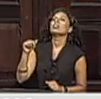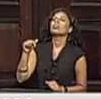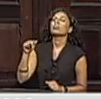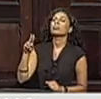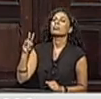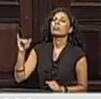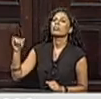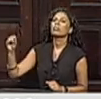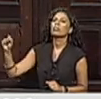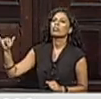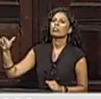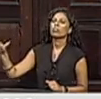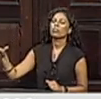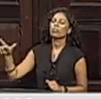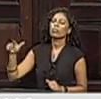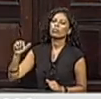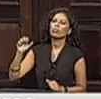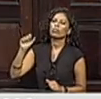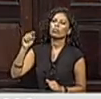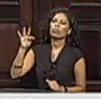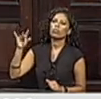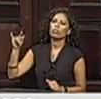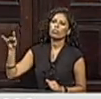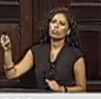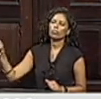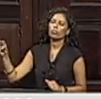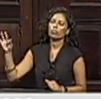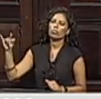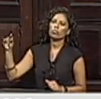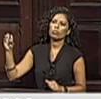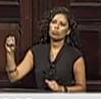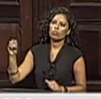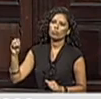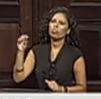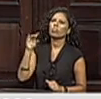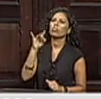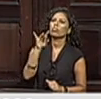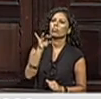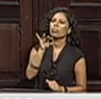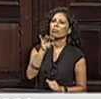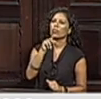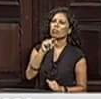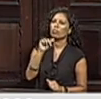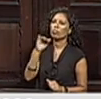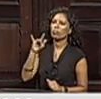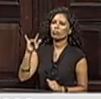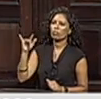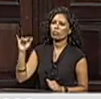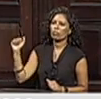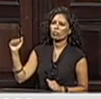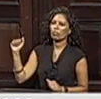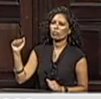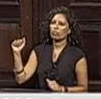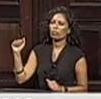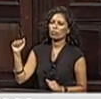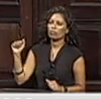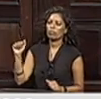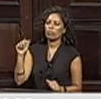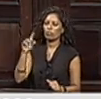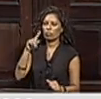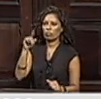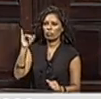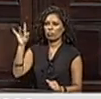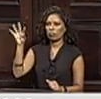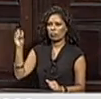Cosolino, Silas Bento, Tia Ju, Tio Carlos, Zé Luiz Anchite, Zeidan e